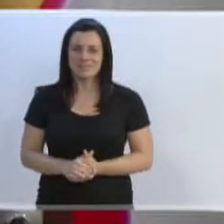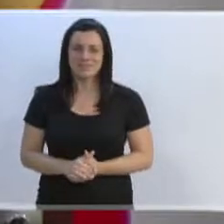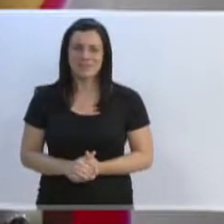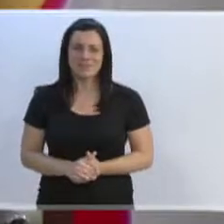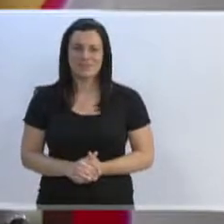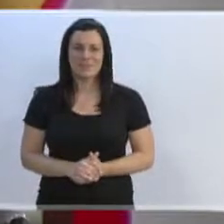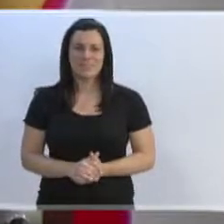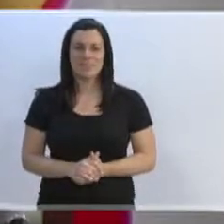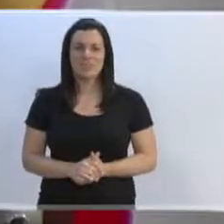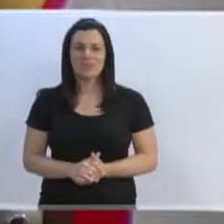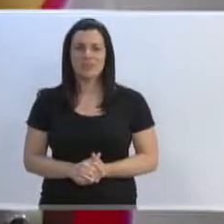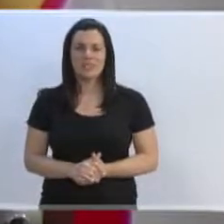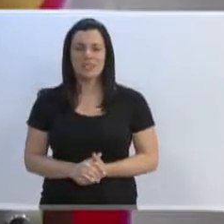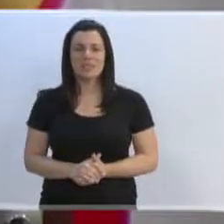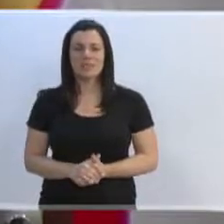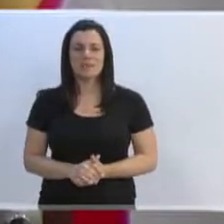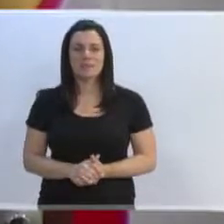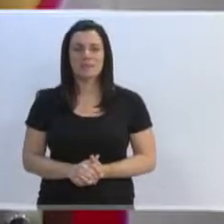na tarde de hoje,